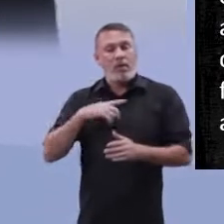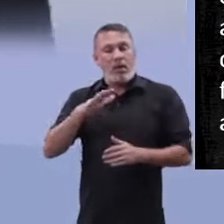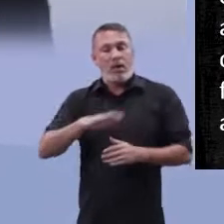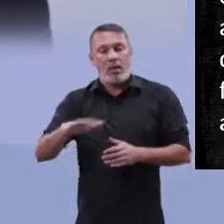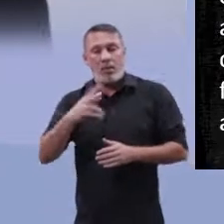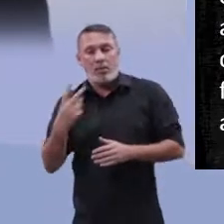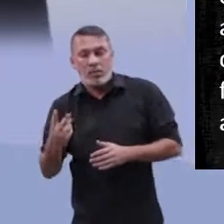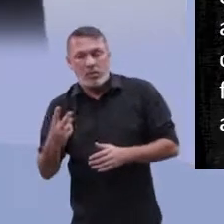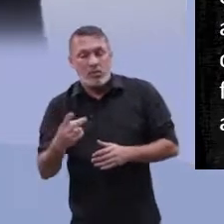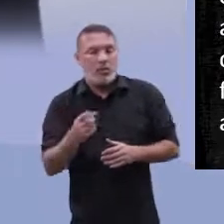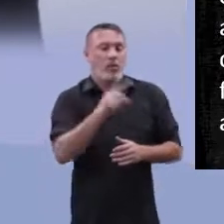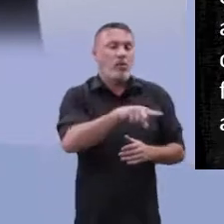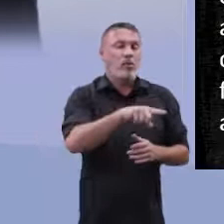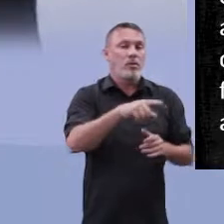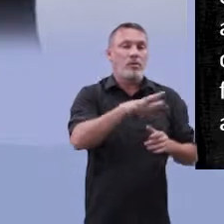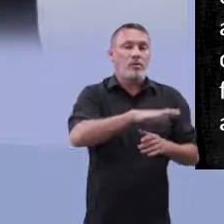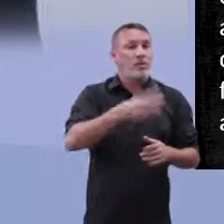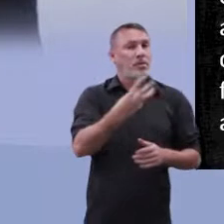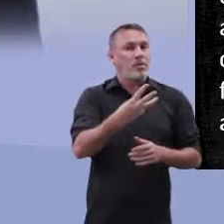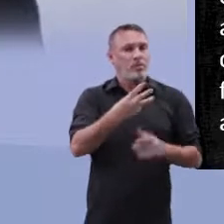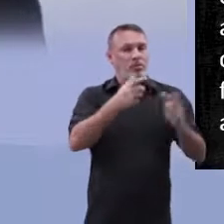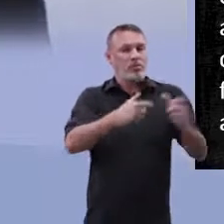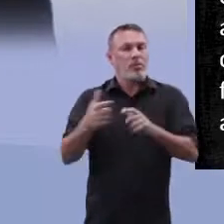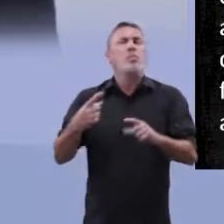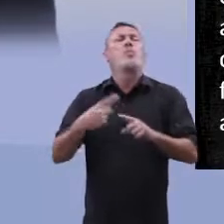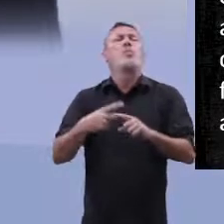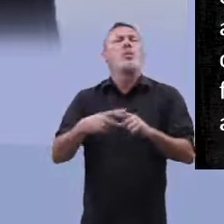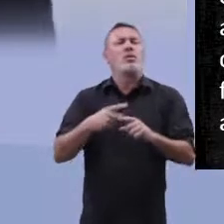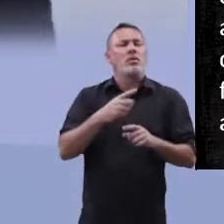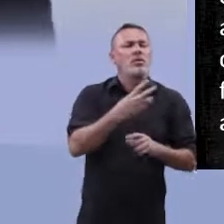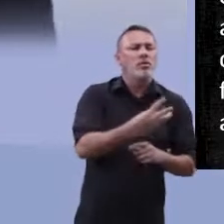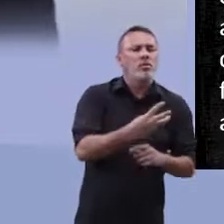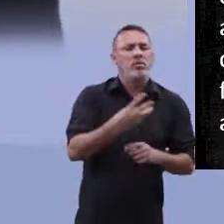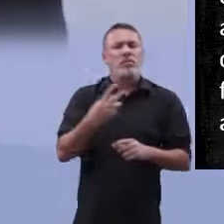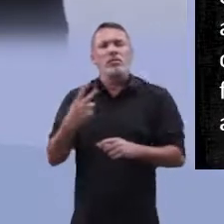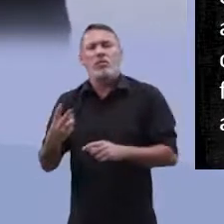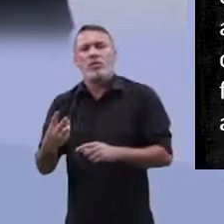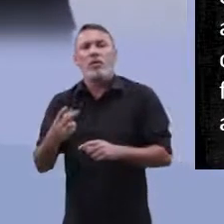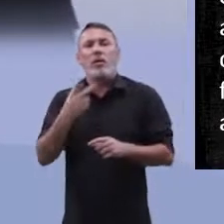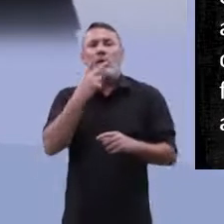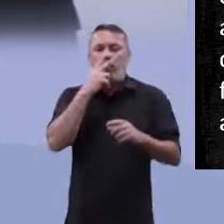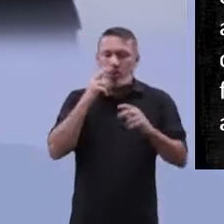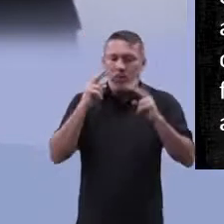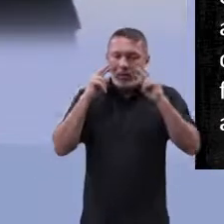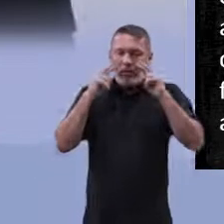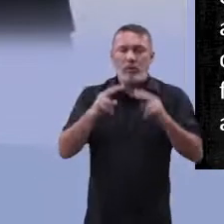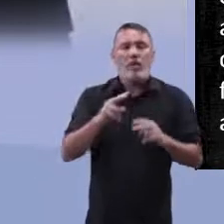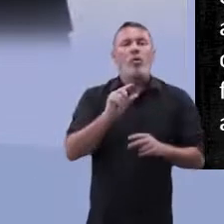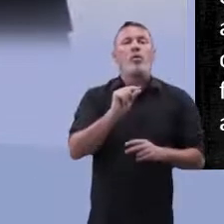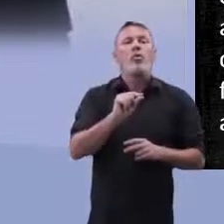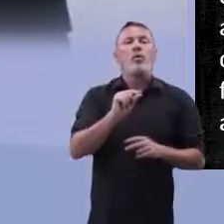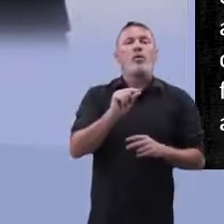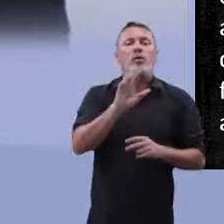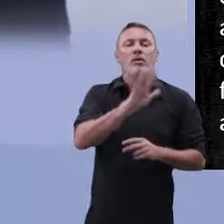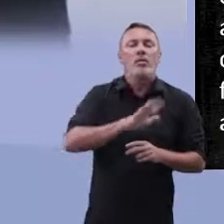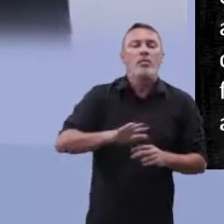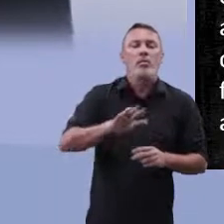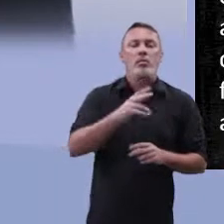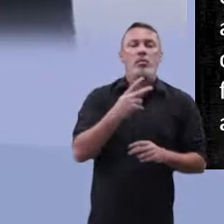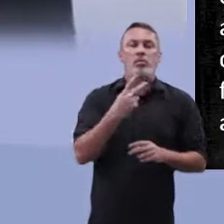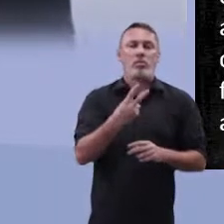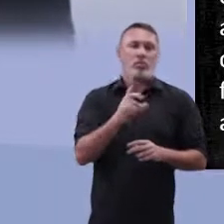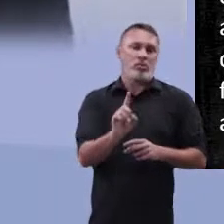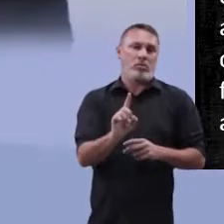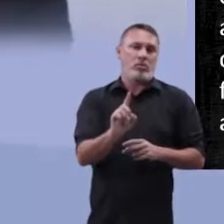Na área, você multiplica 2 medidas. Base vezes altura. Porque são figuras 2D. Na